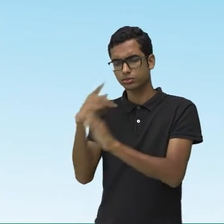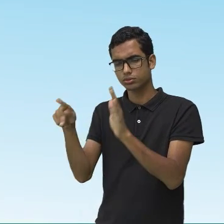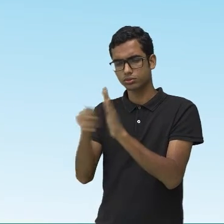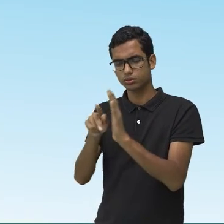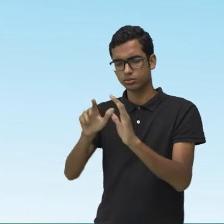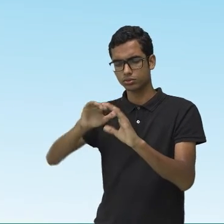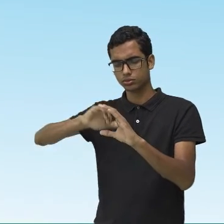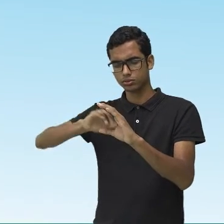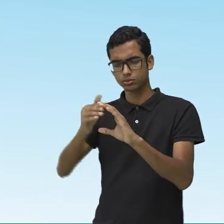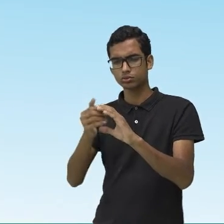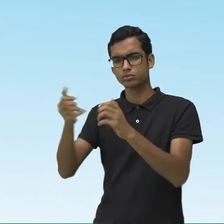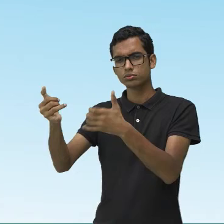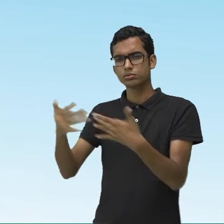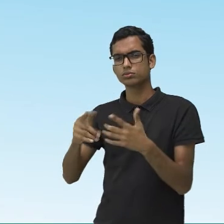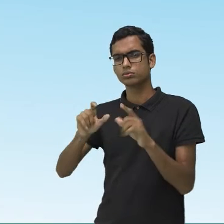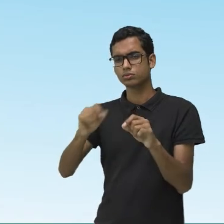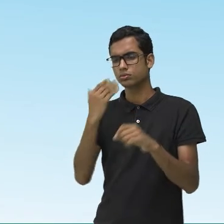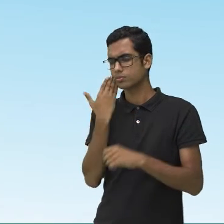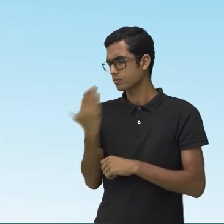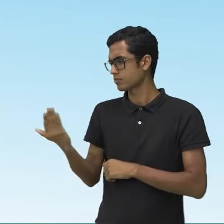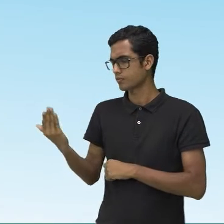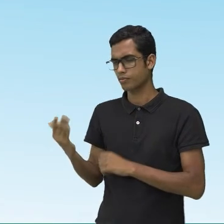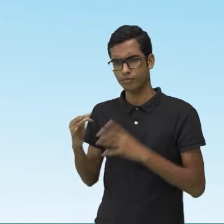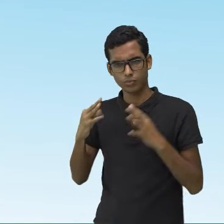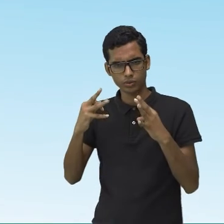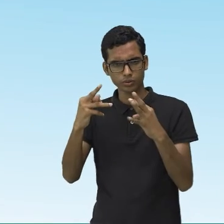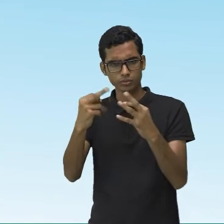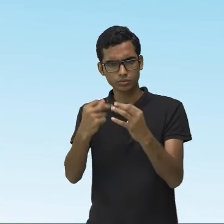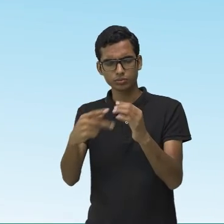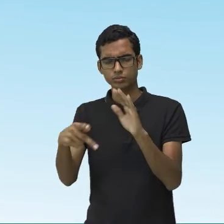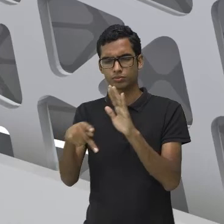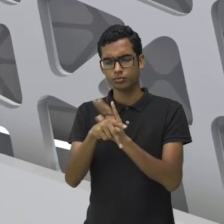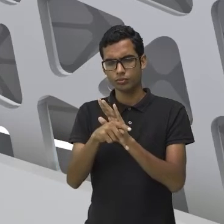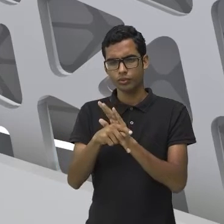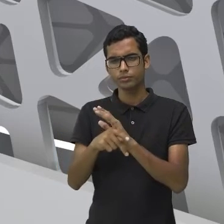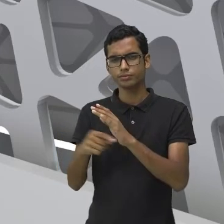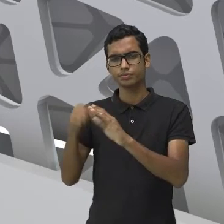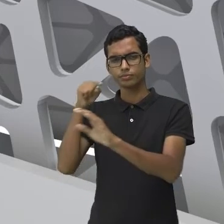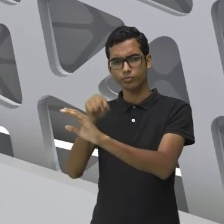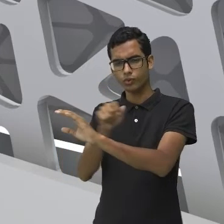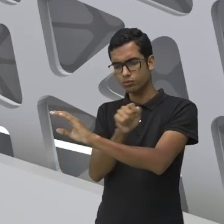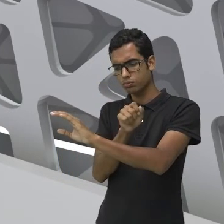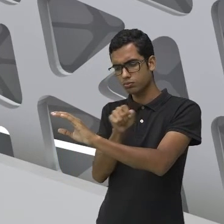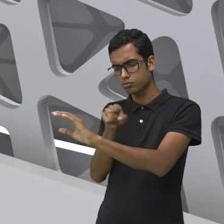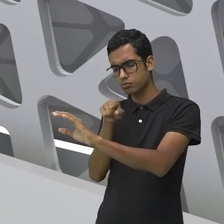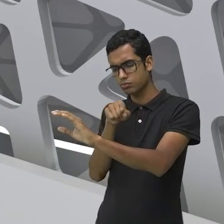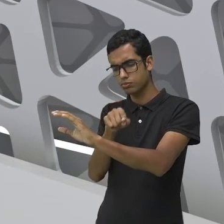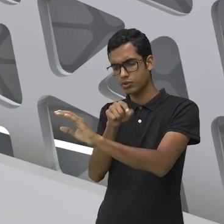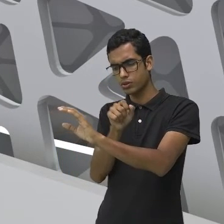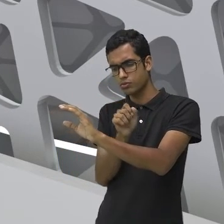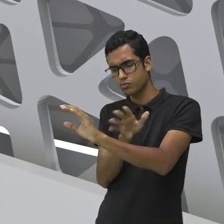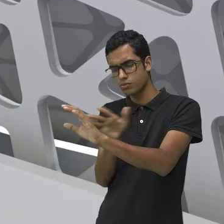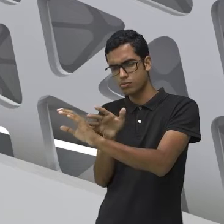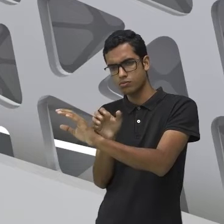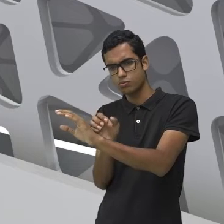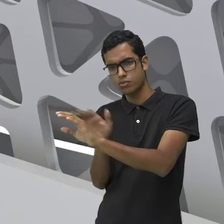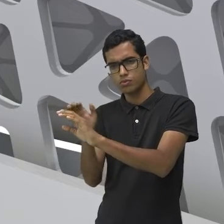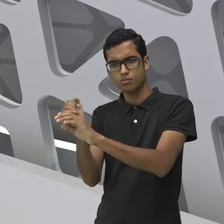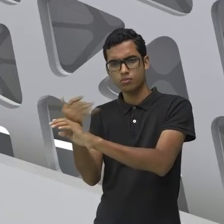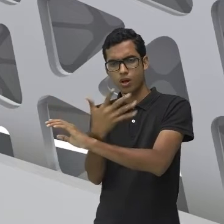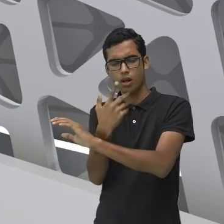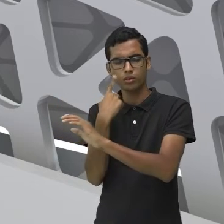esféricos, que dizem que todo raio que incide no espelho, numa direção que